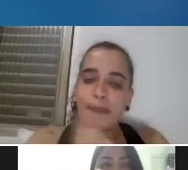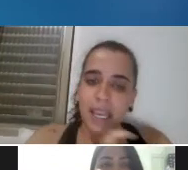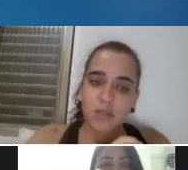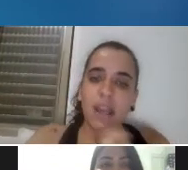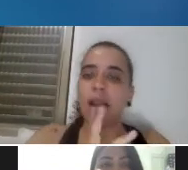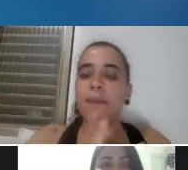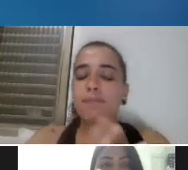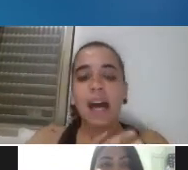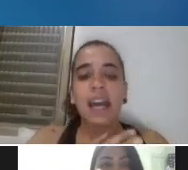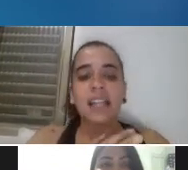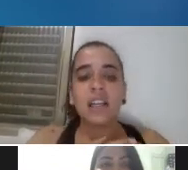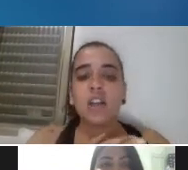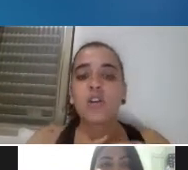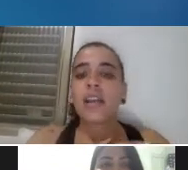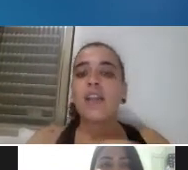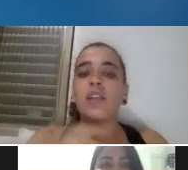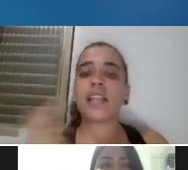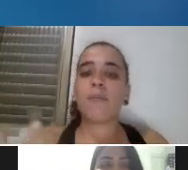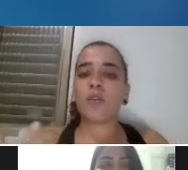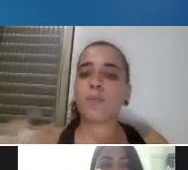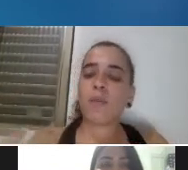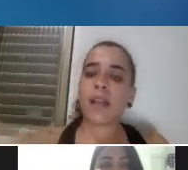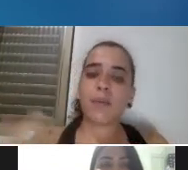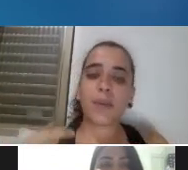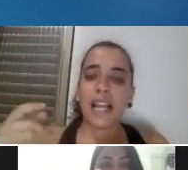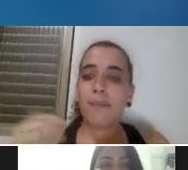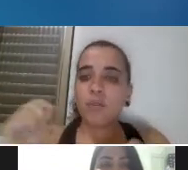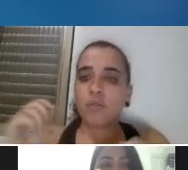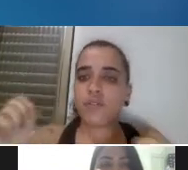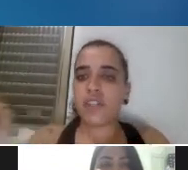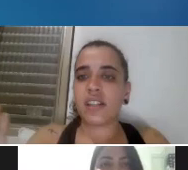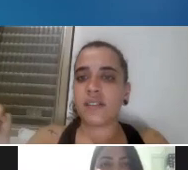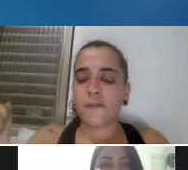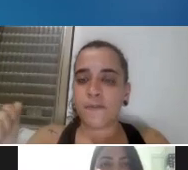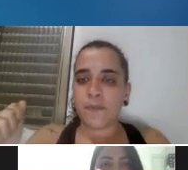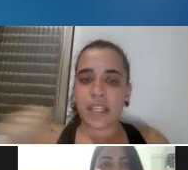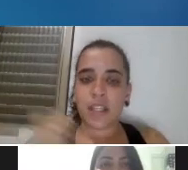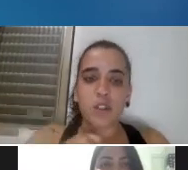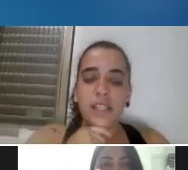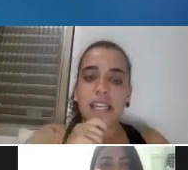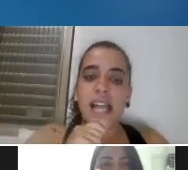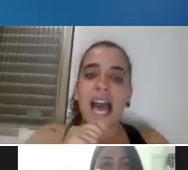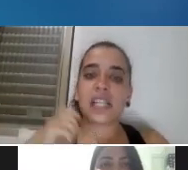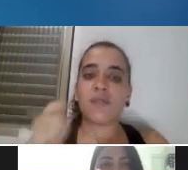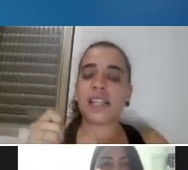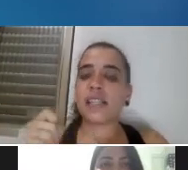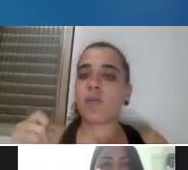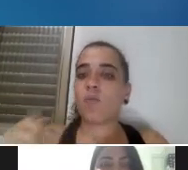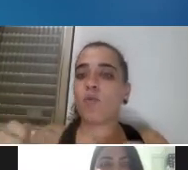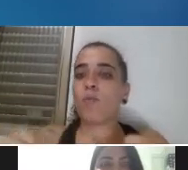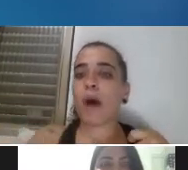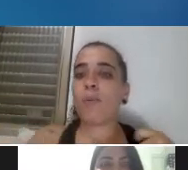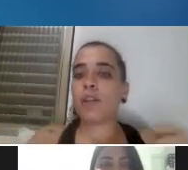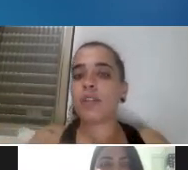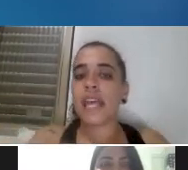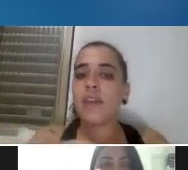comparar em preço, ela é mais barata. Só que a lona dá muito problema, porque ela é muito fina. Então, tipo assim, Entendi. às vezes,